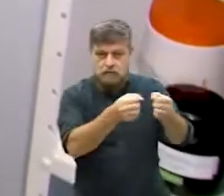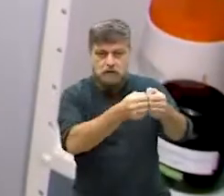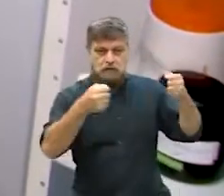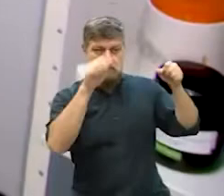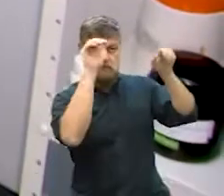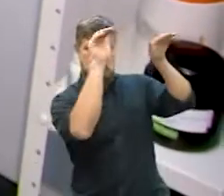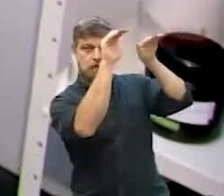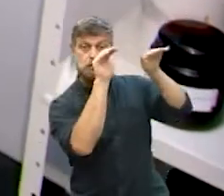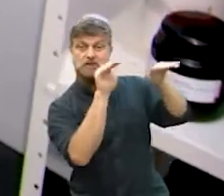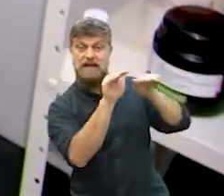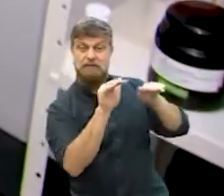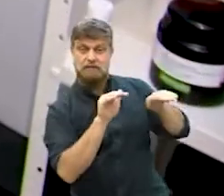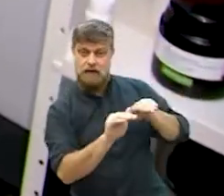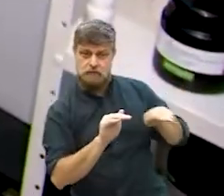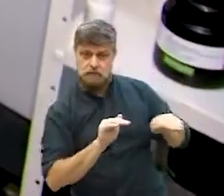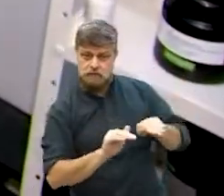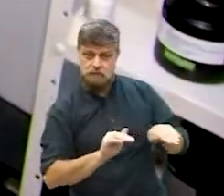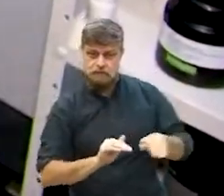o almoxerifado.